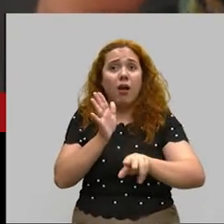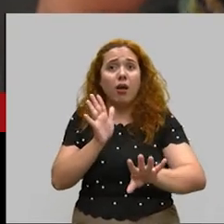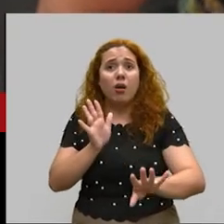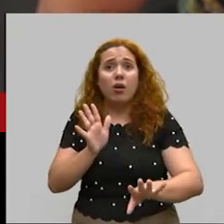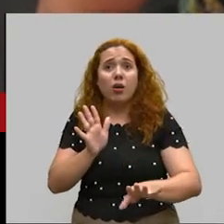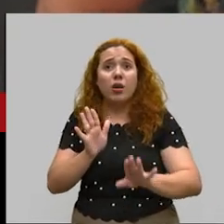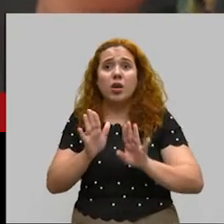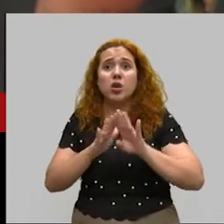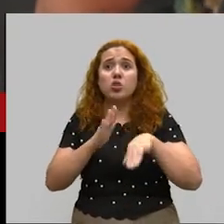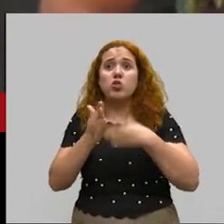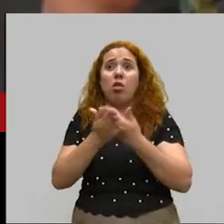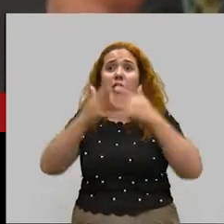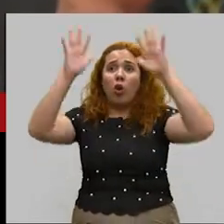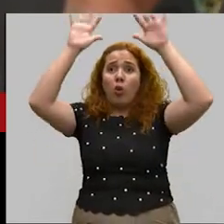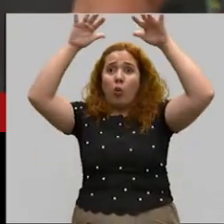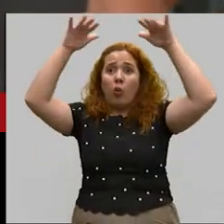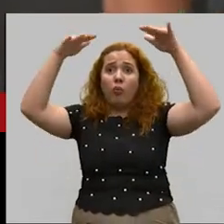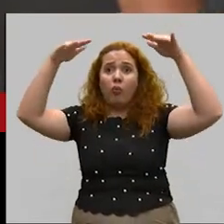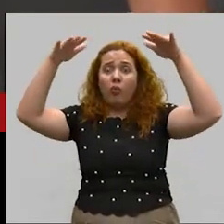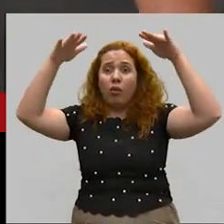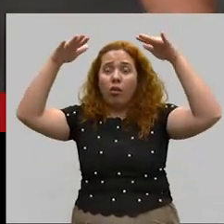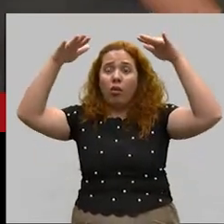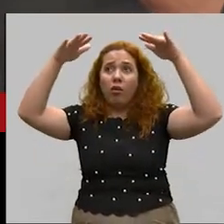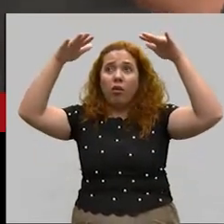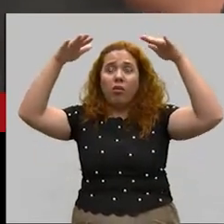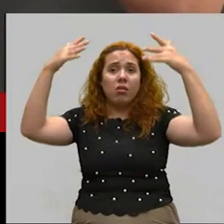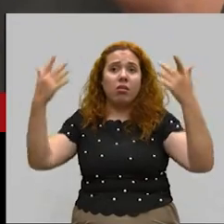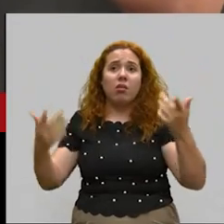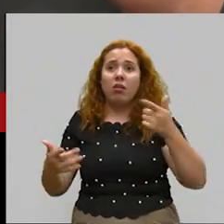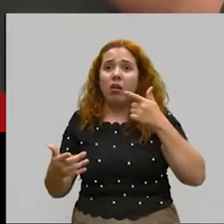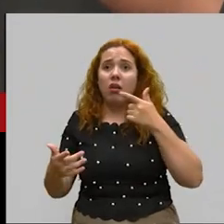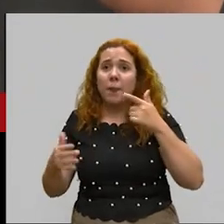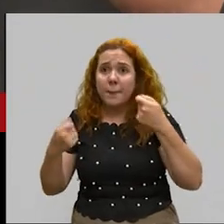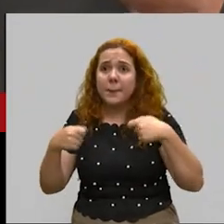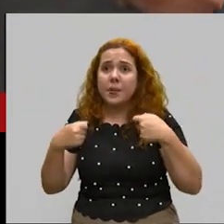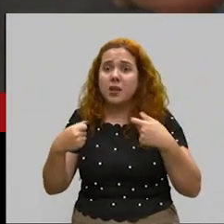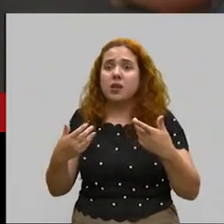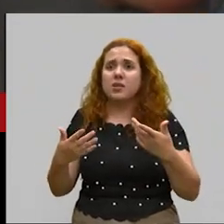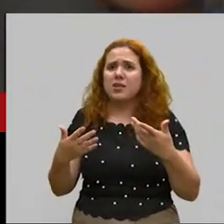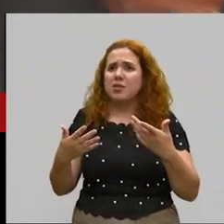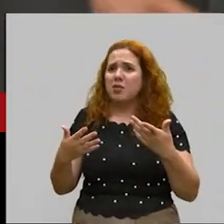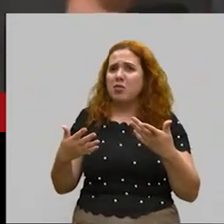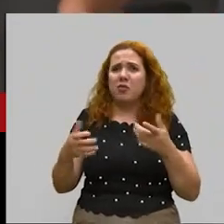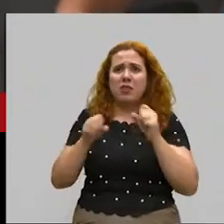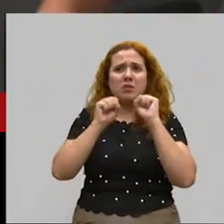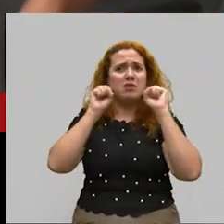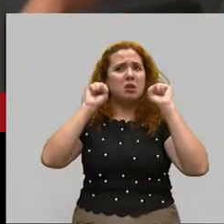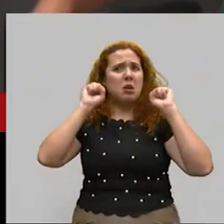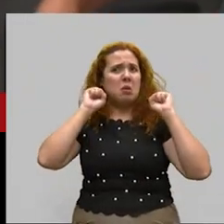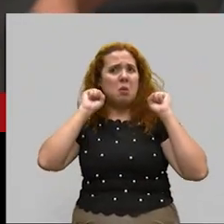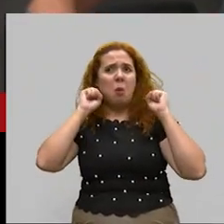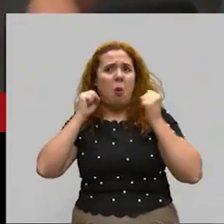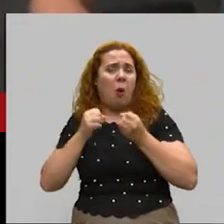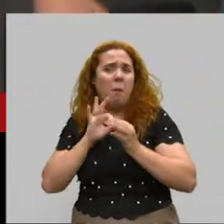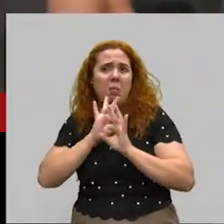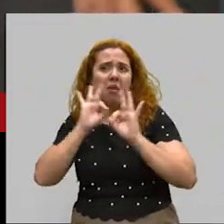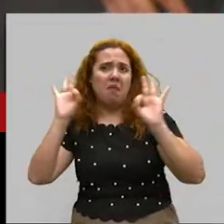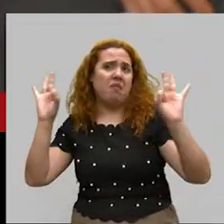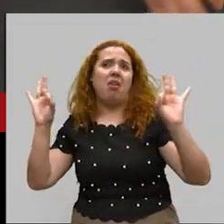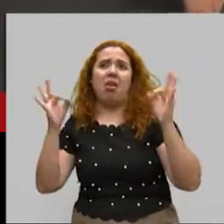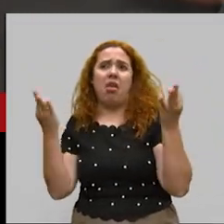que não chova dentro né Então nós não estamos falando de um sistema de qualidade nós não estamos falando de um sistema de